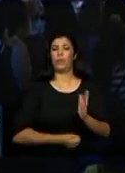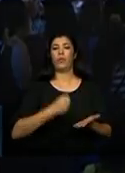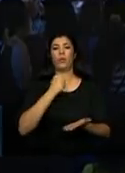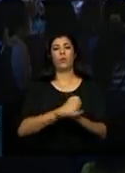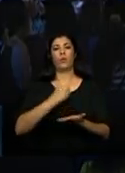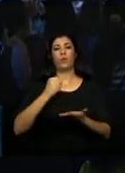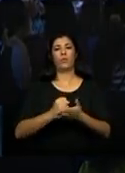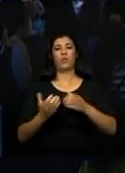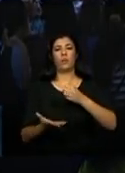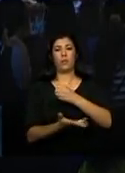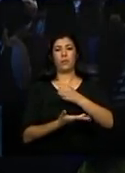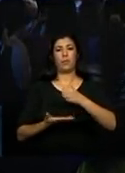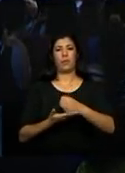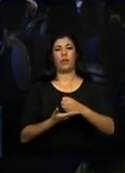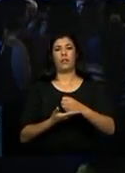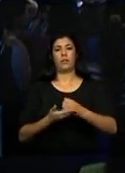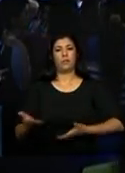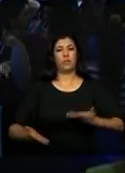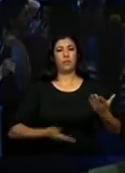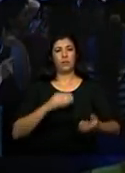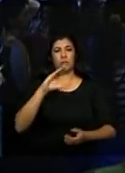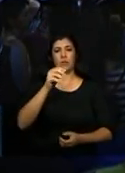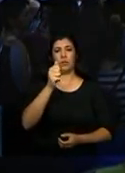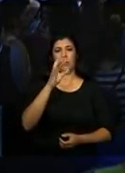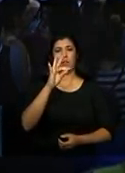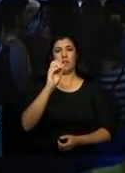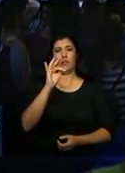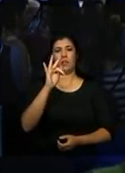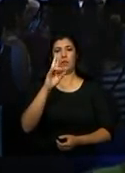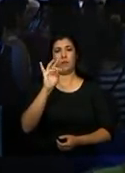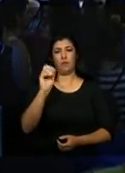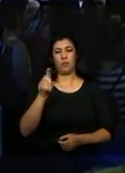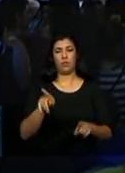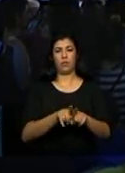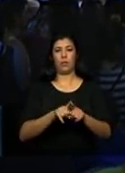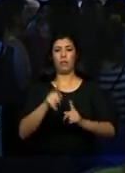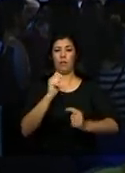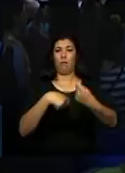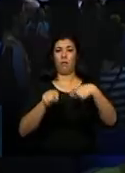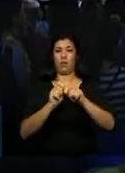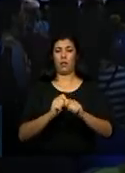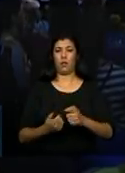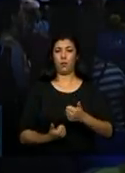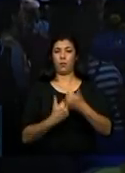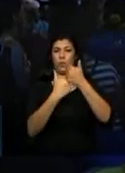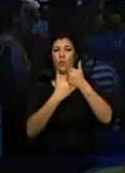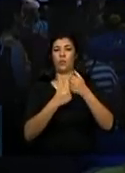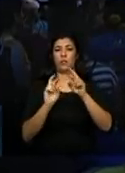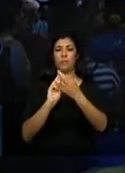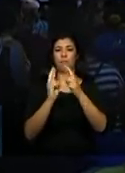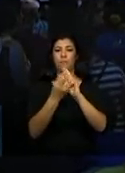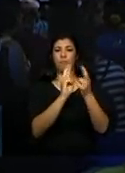serviço do Cataforte. Negócios sustentáveis em redes solidárias.